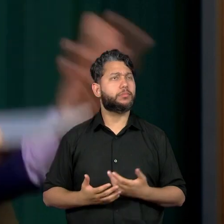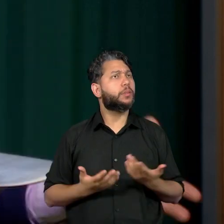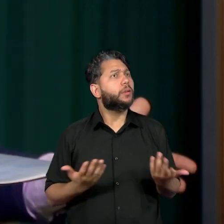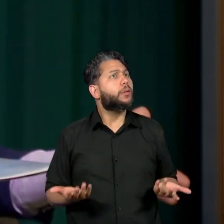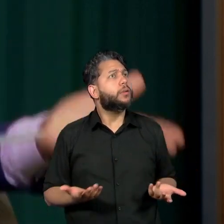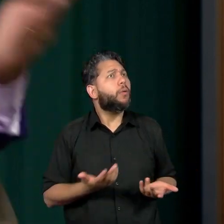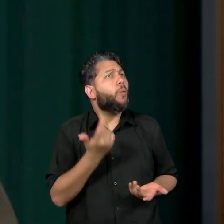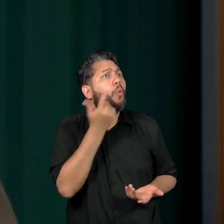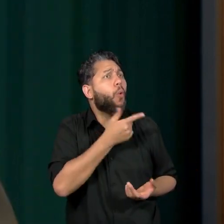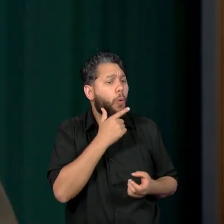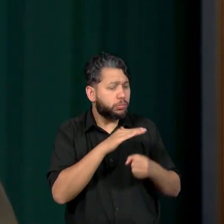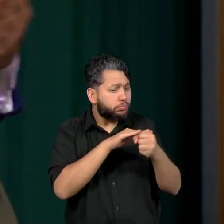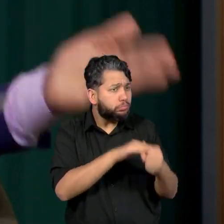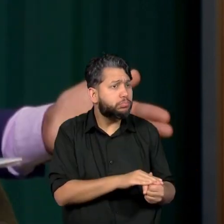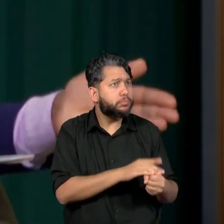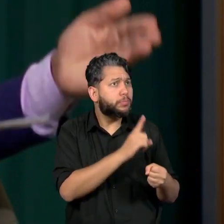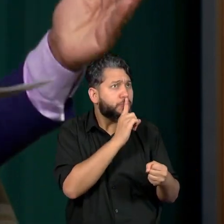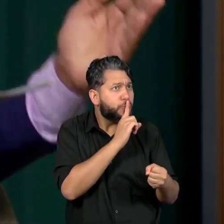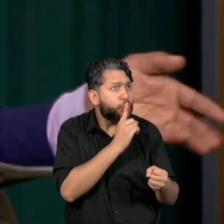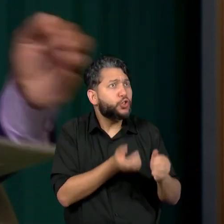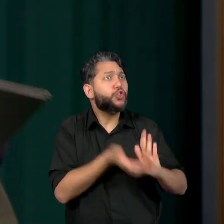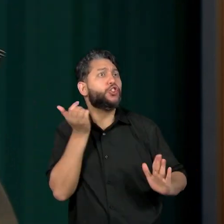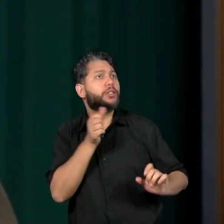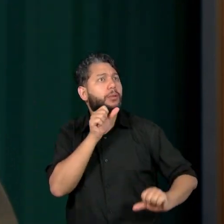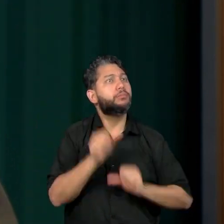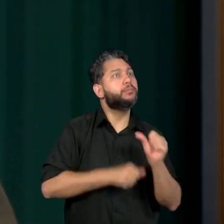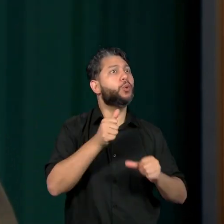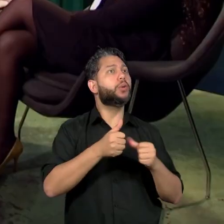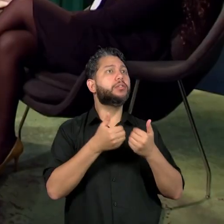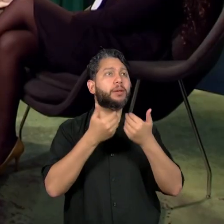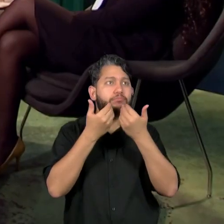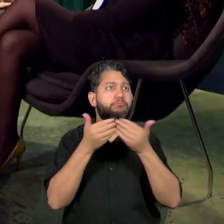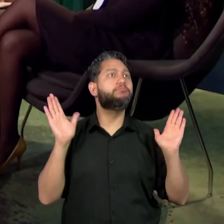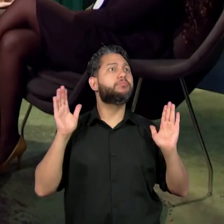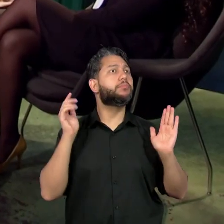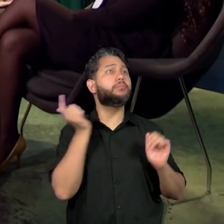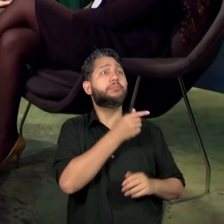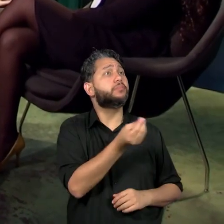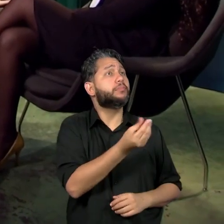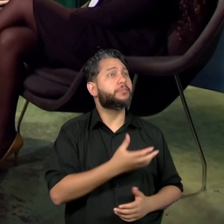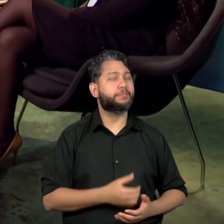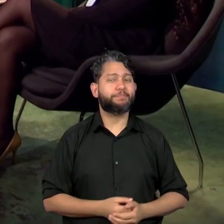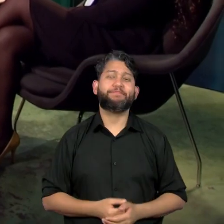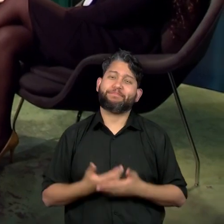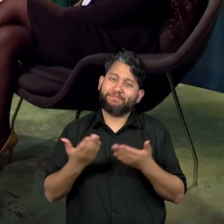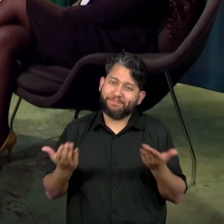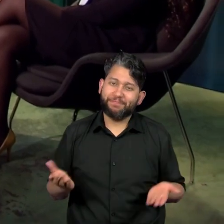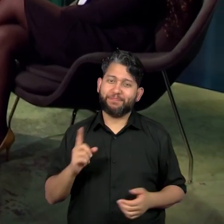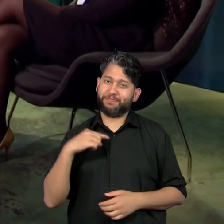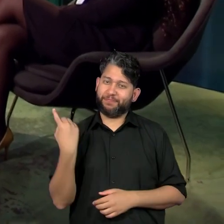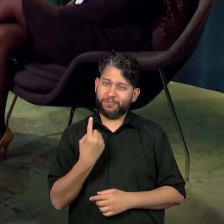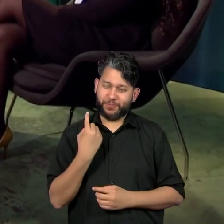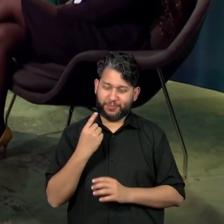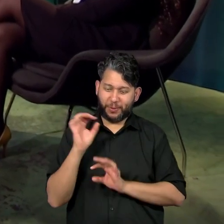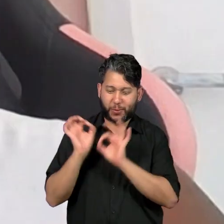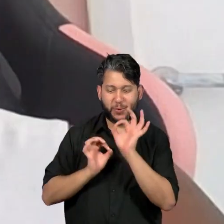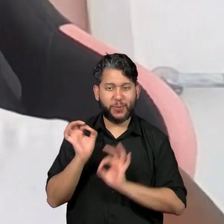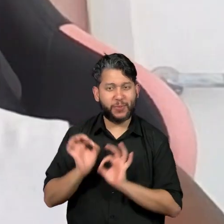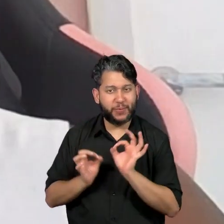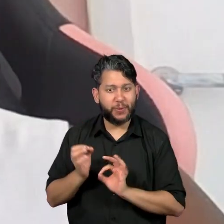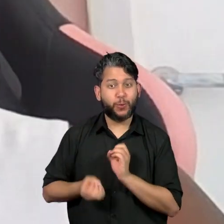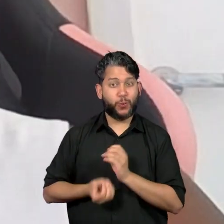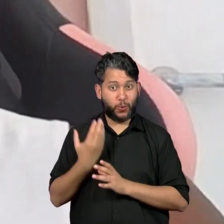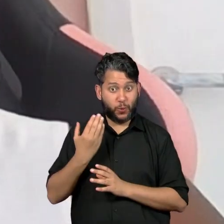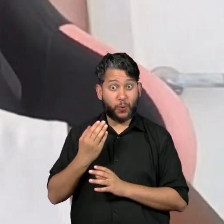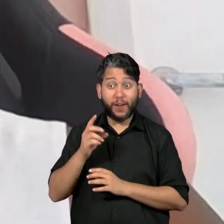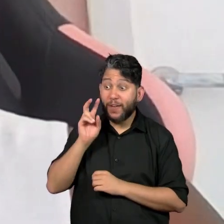o silêncio do Vale do Silício da periferia? Então, o nosso objetivo em relação ao projeto é dar